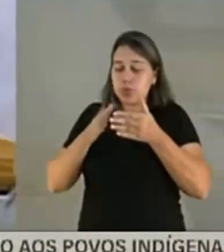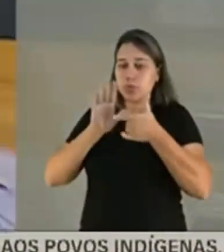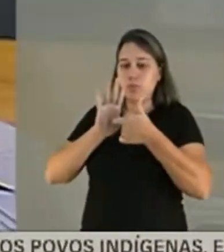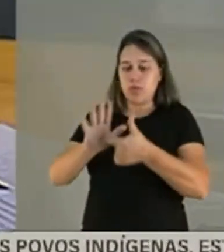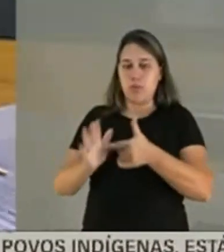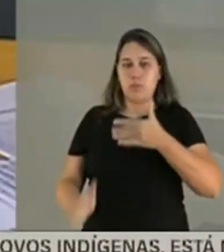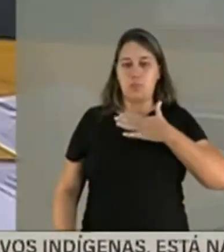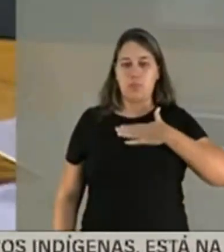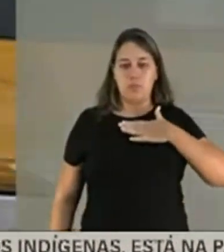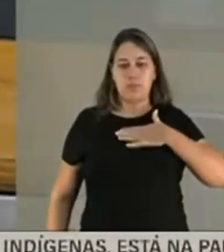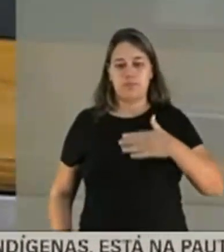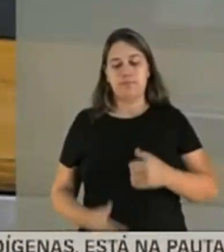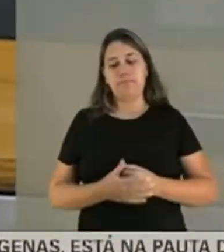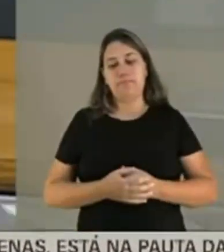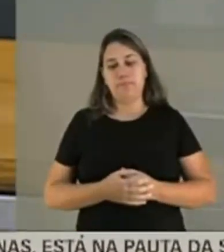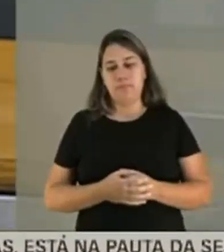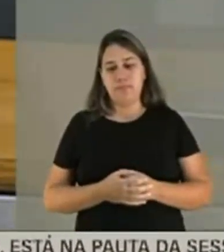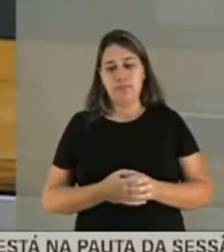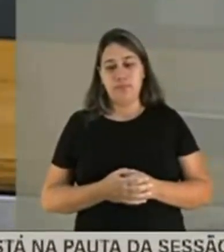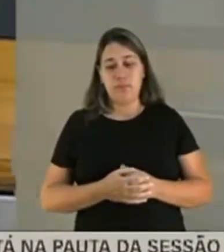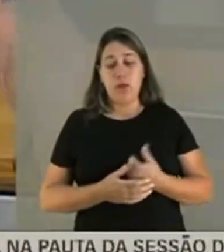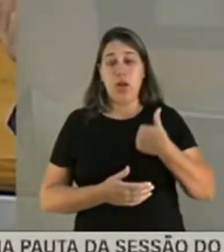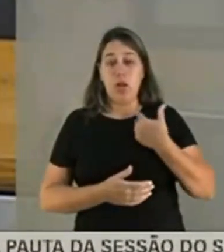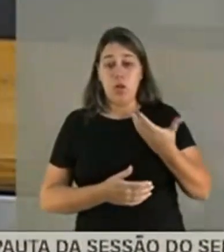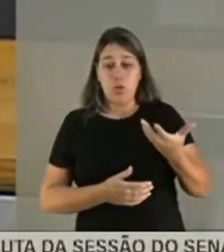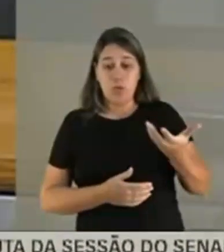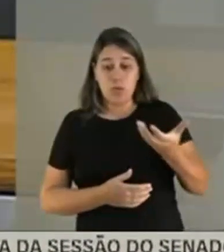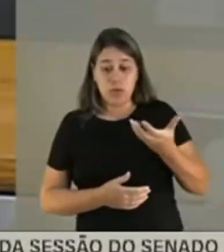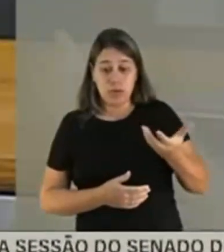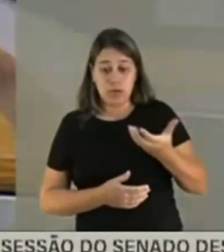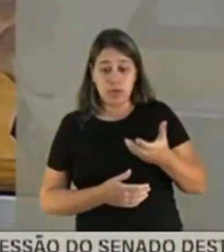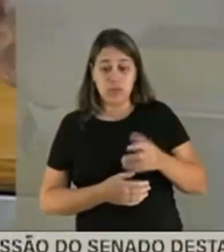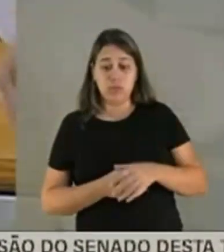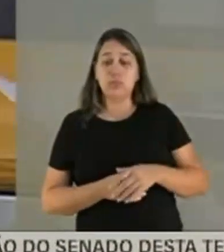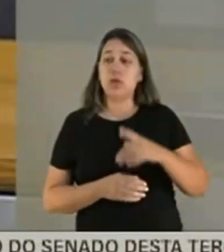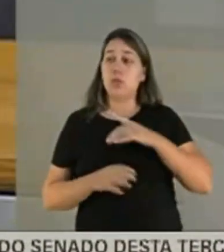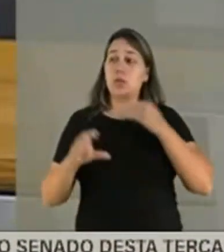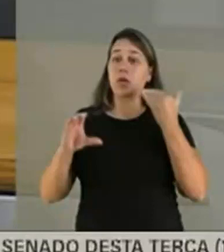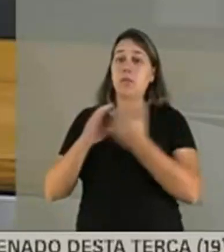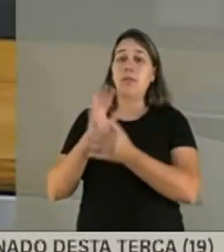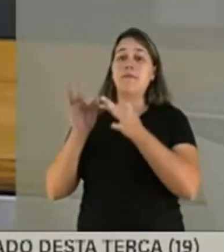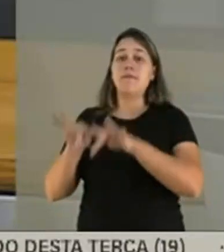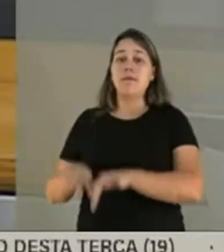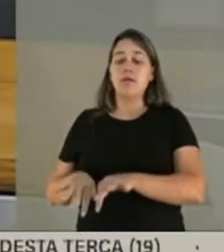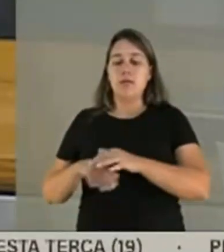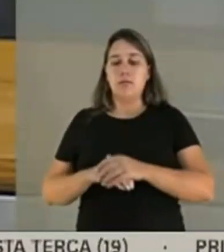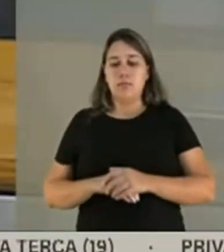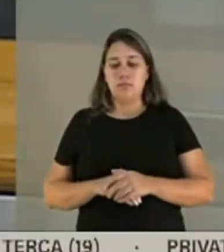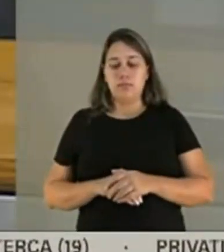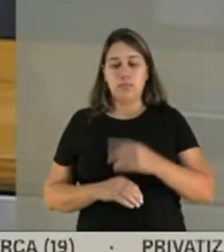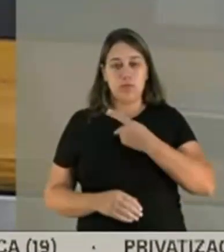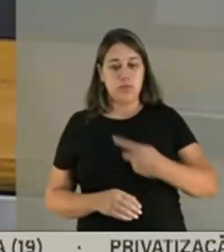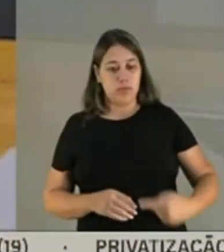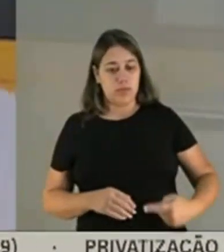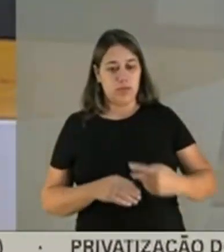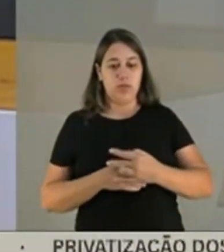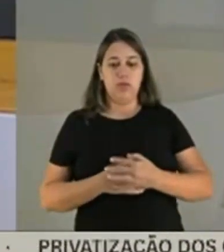por mim. Eu queria ver se dou um encaminhamento final, senhor presidente,